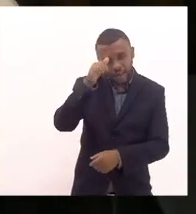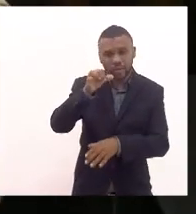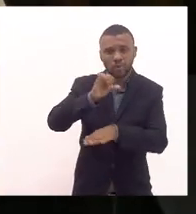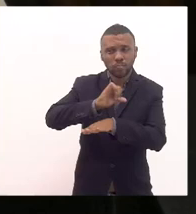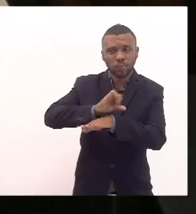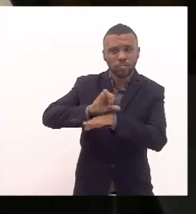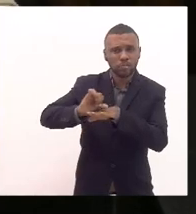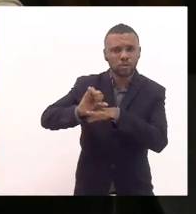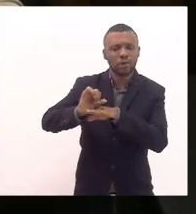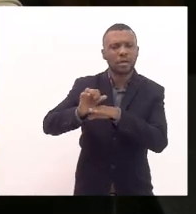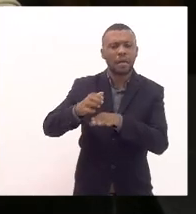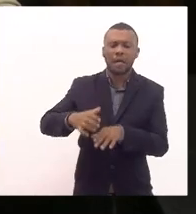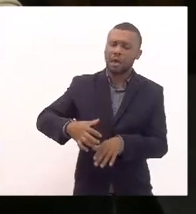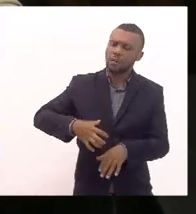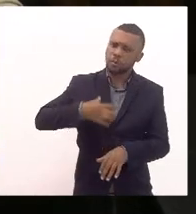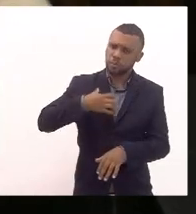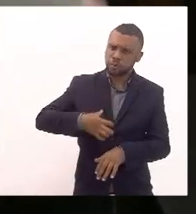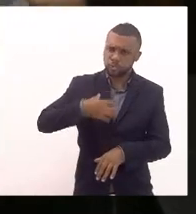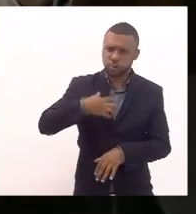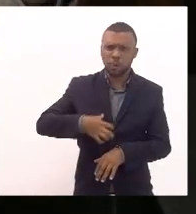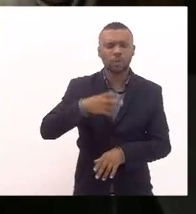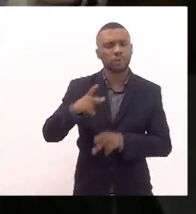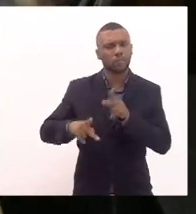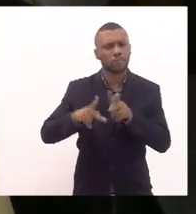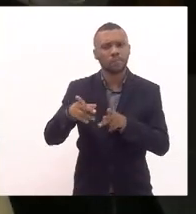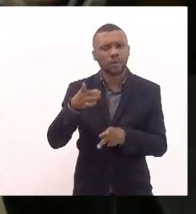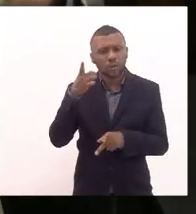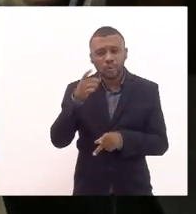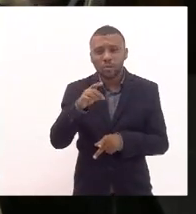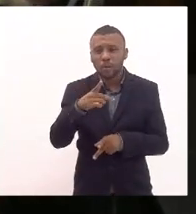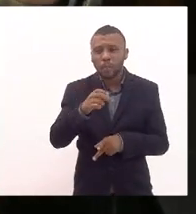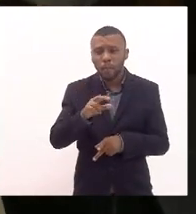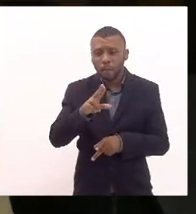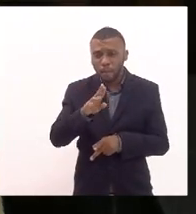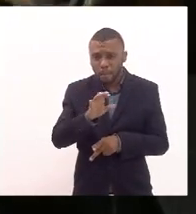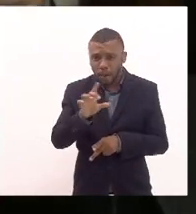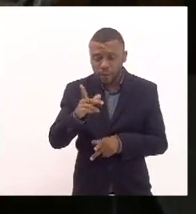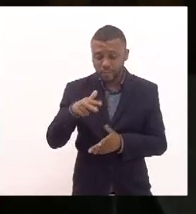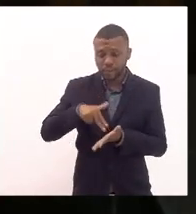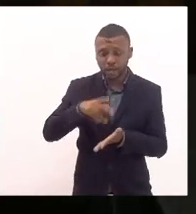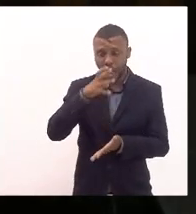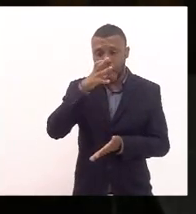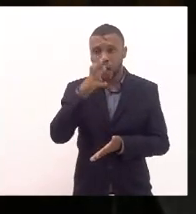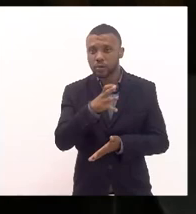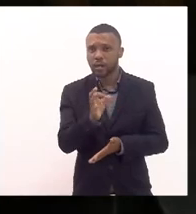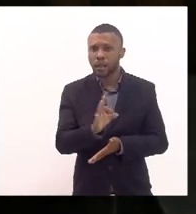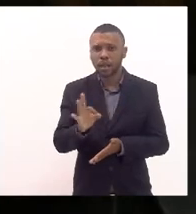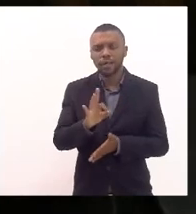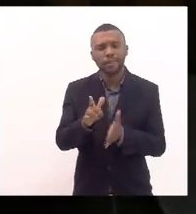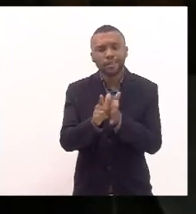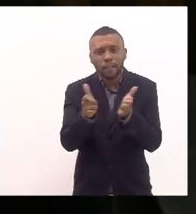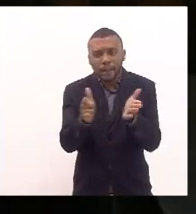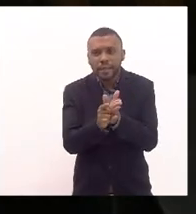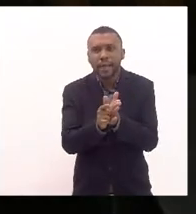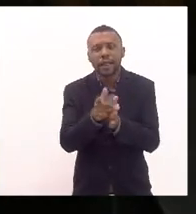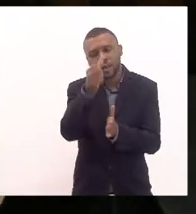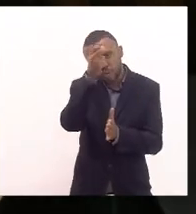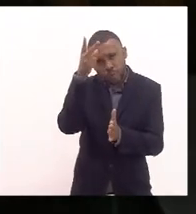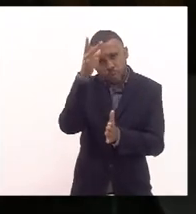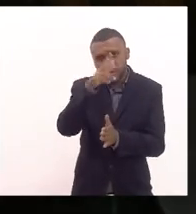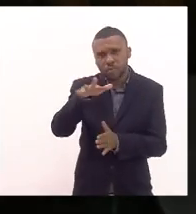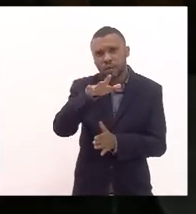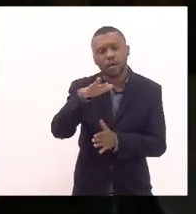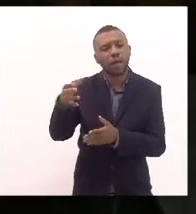dia volta a população Qual é o tempo tá do Papel tá vendo aqui acusar não são matérias da cidade